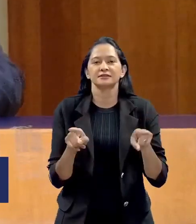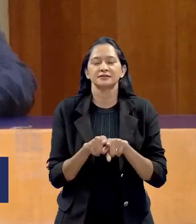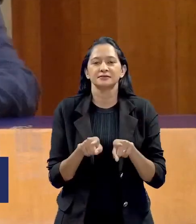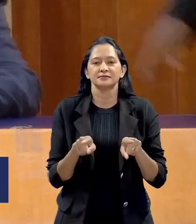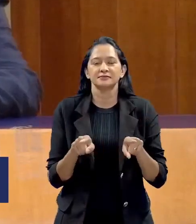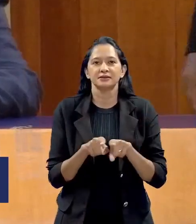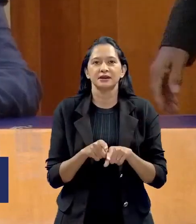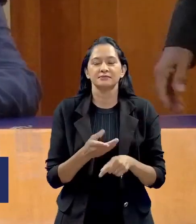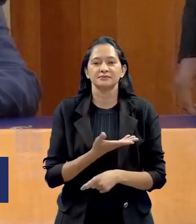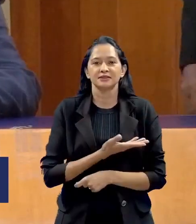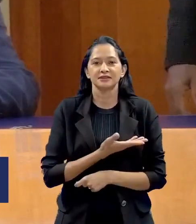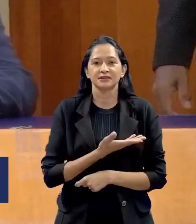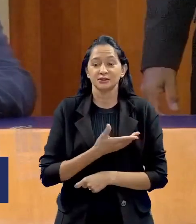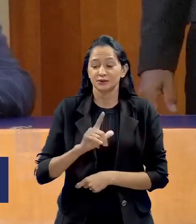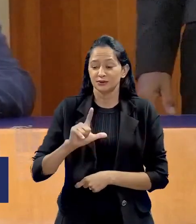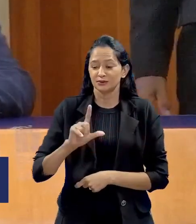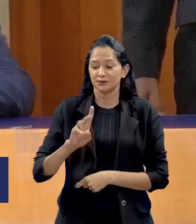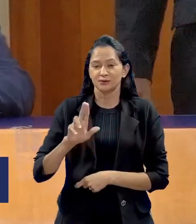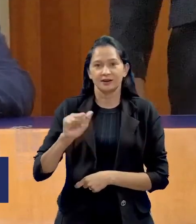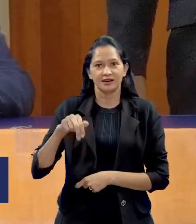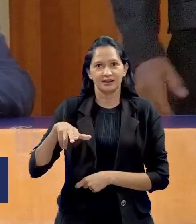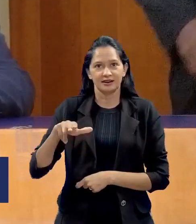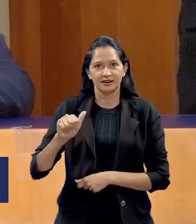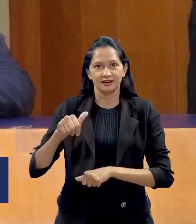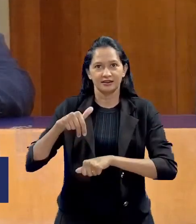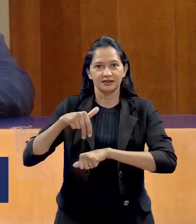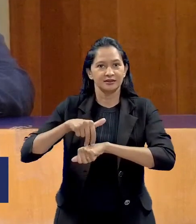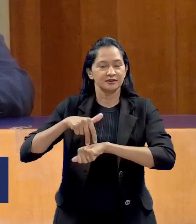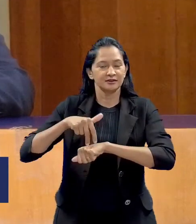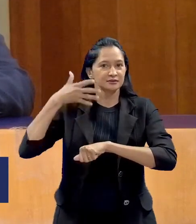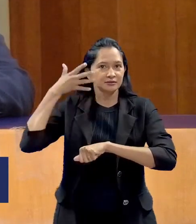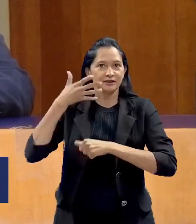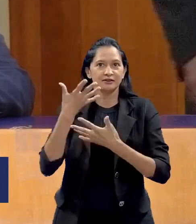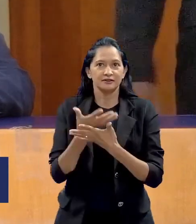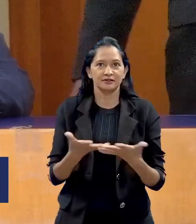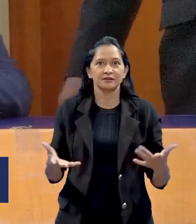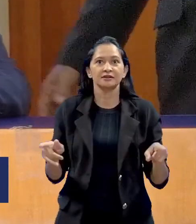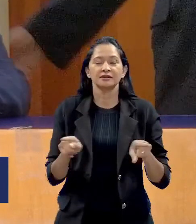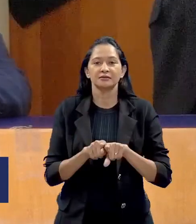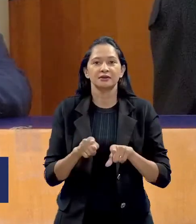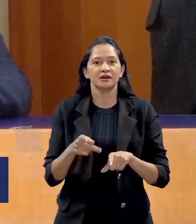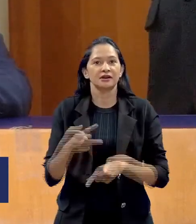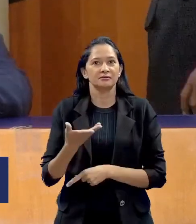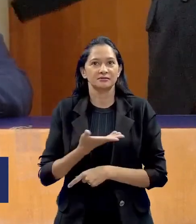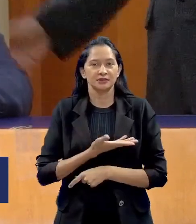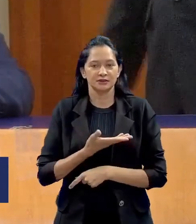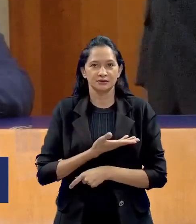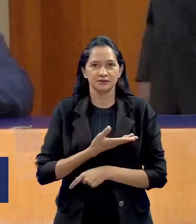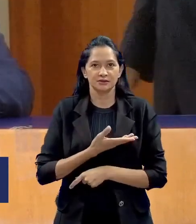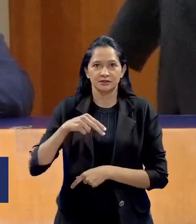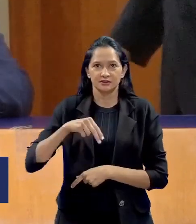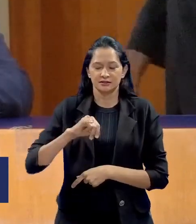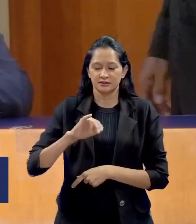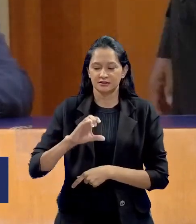amiga Luana, que apresentou a cerimonialista, e também nosso amigo Nixon, que são dois